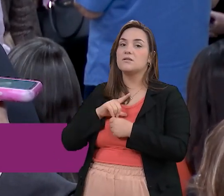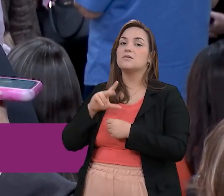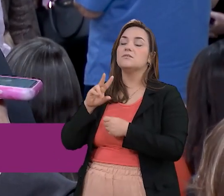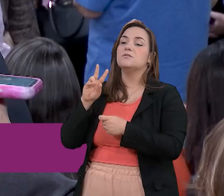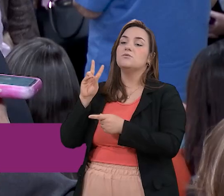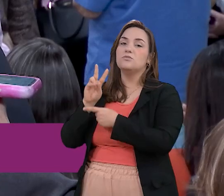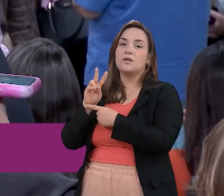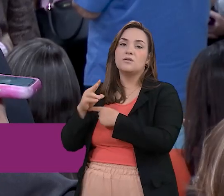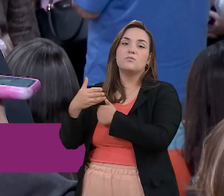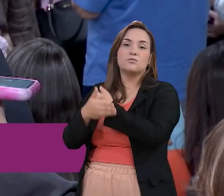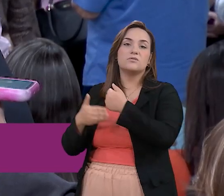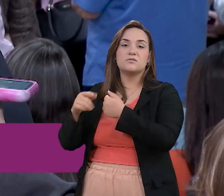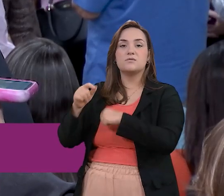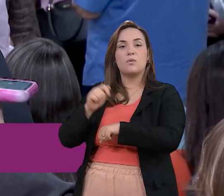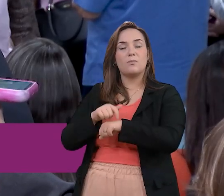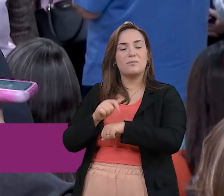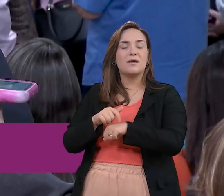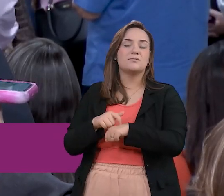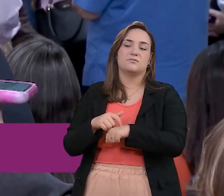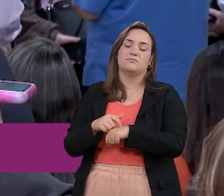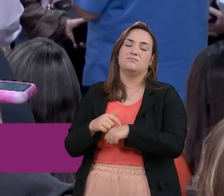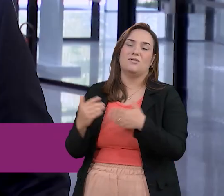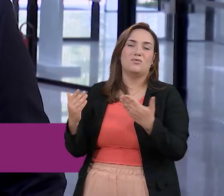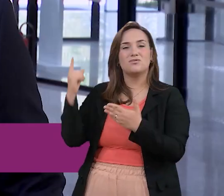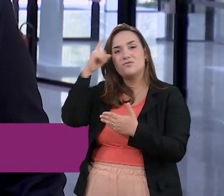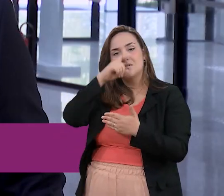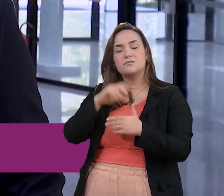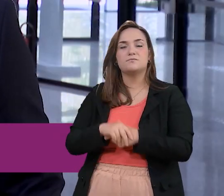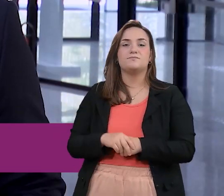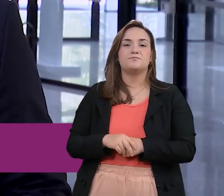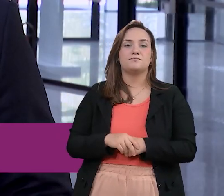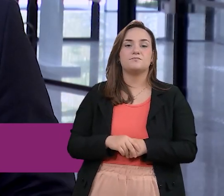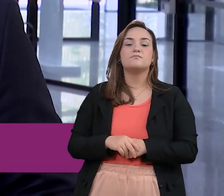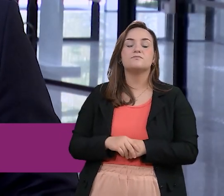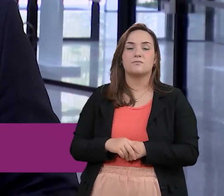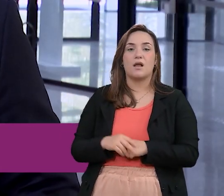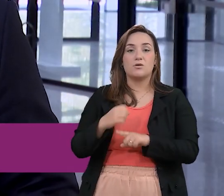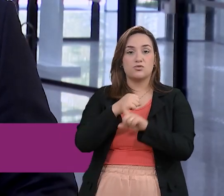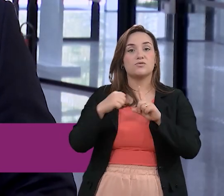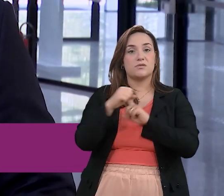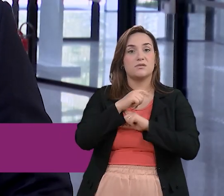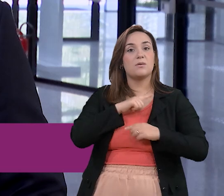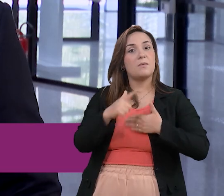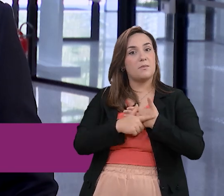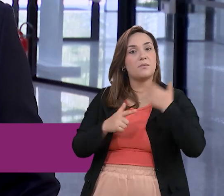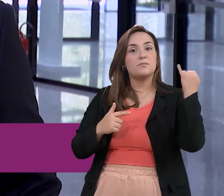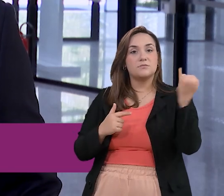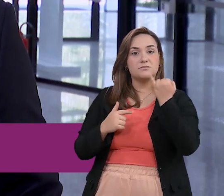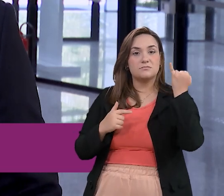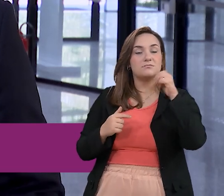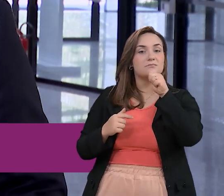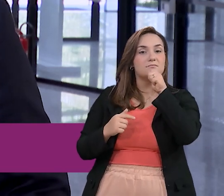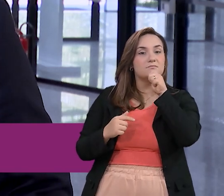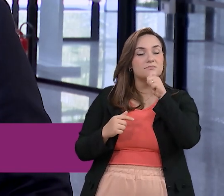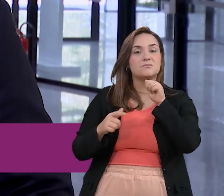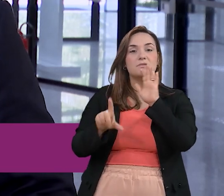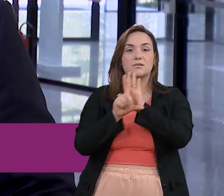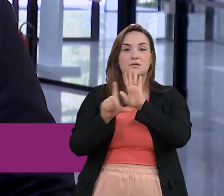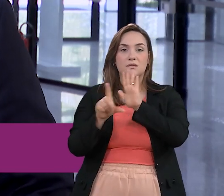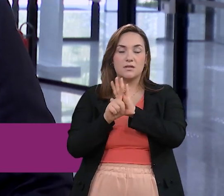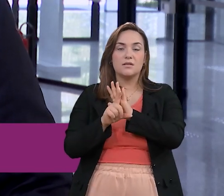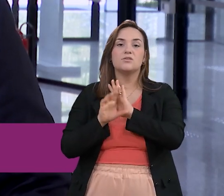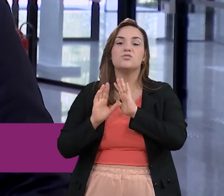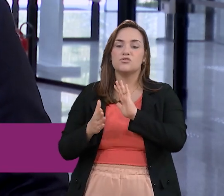será protegido nesse momento de vulnerabilidade a sociedade civil tem um papel crucial no Apoio às crianças Órfã embora a